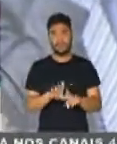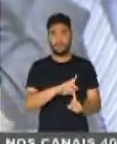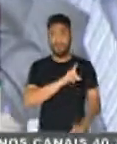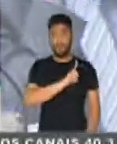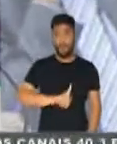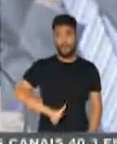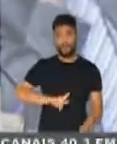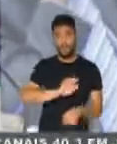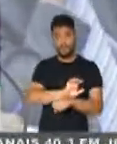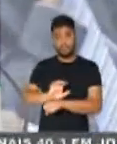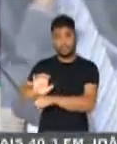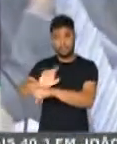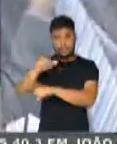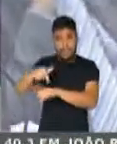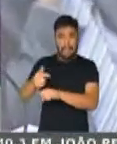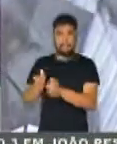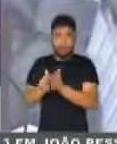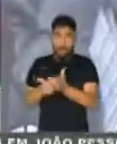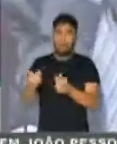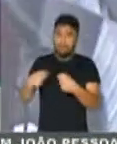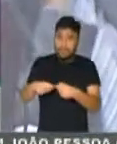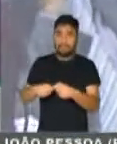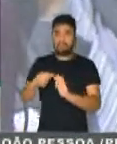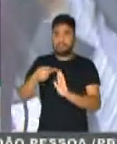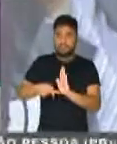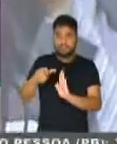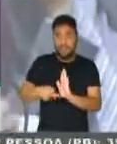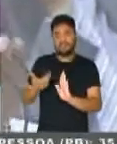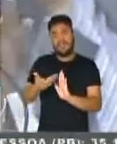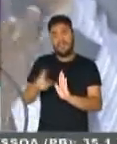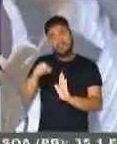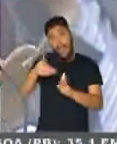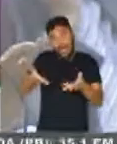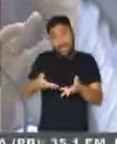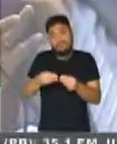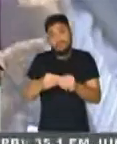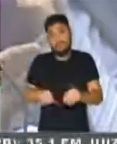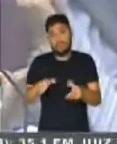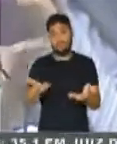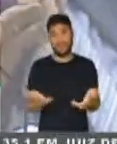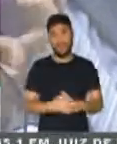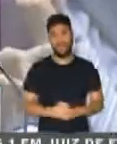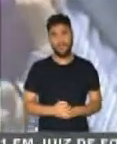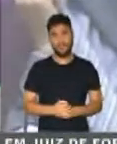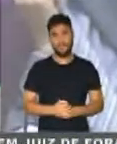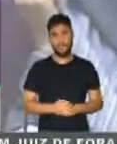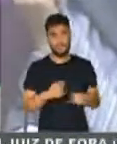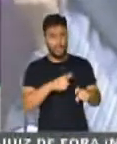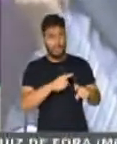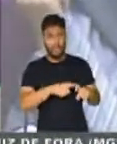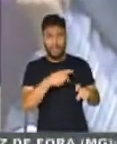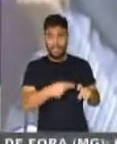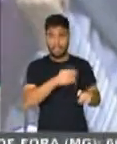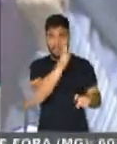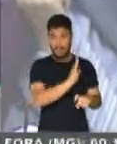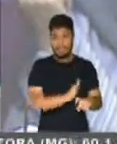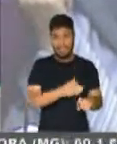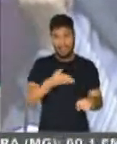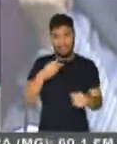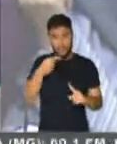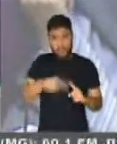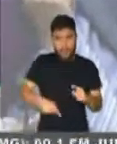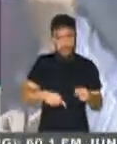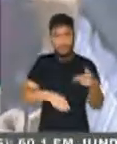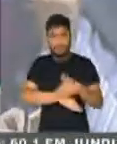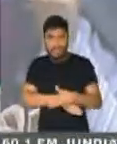dos estados que mais necessita dessas políticas públicas. Nunca foi proibido os médicos brasileiros participar dos Mais